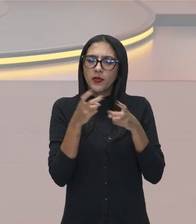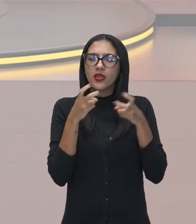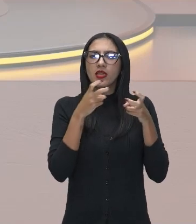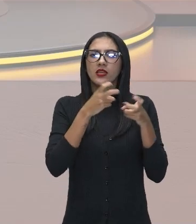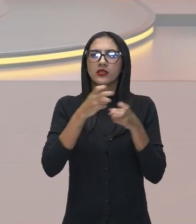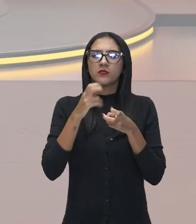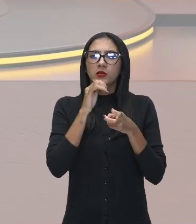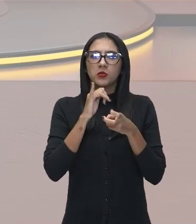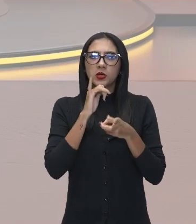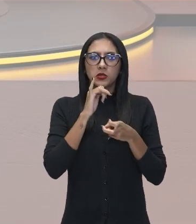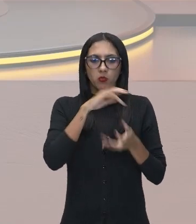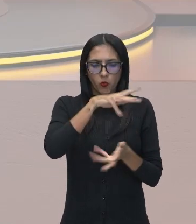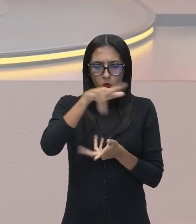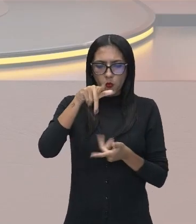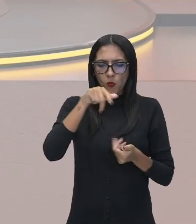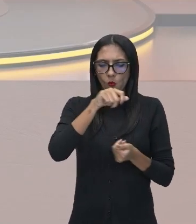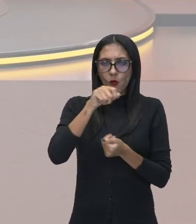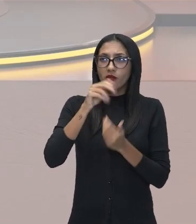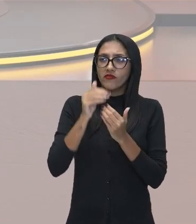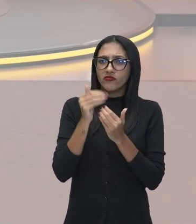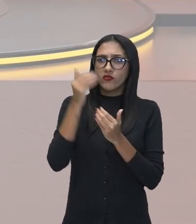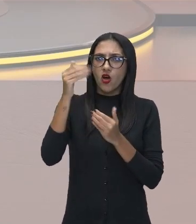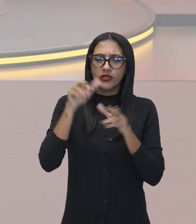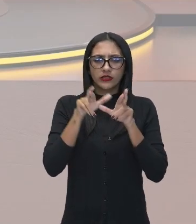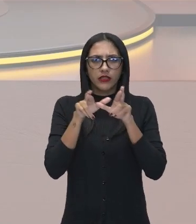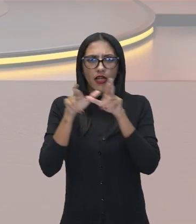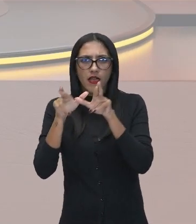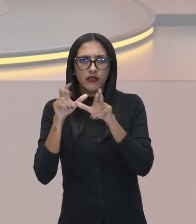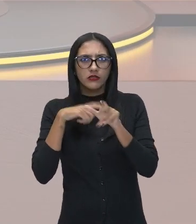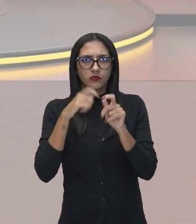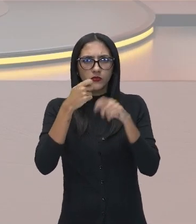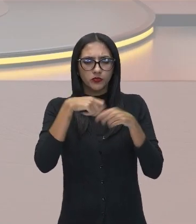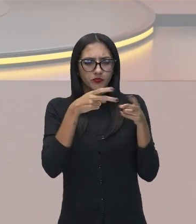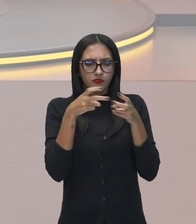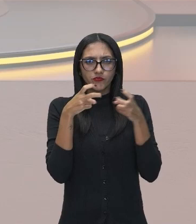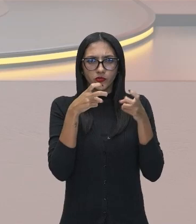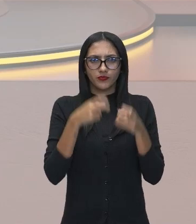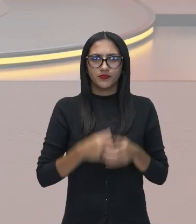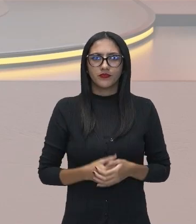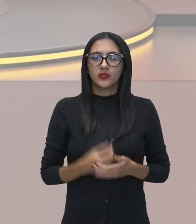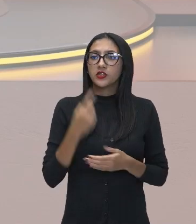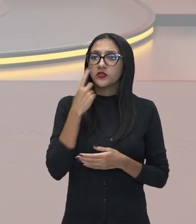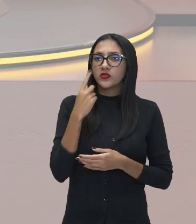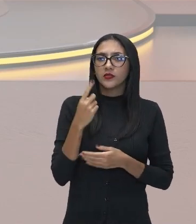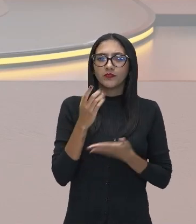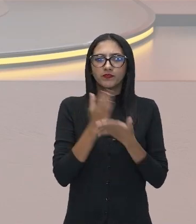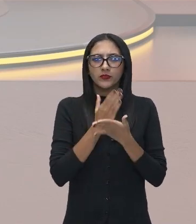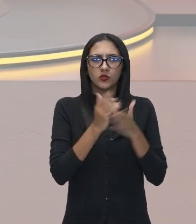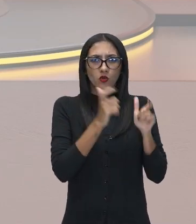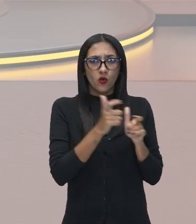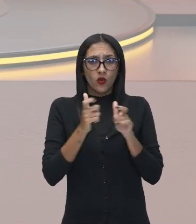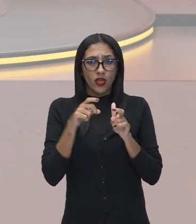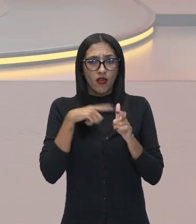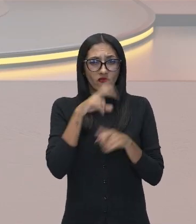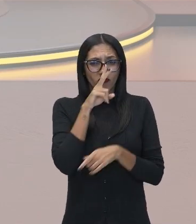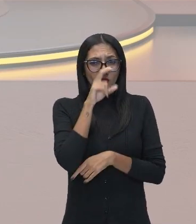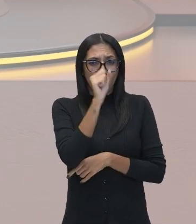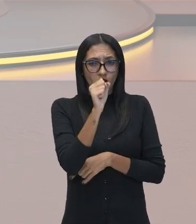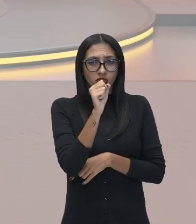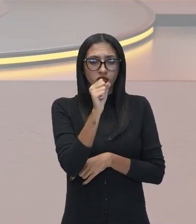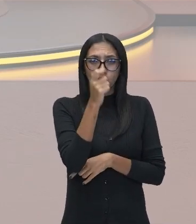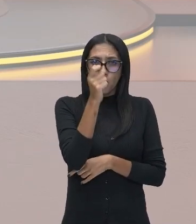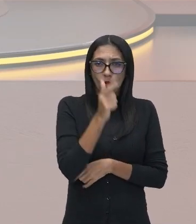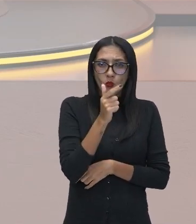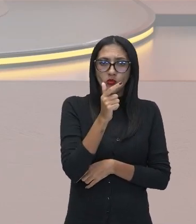imagens noturnas, não é isso? Então a gente observa ali que existem focos que são mais fortes e observamos em algumas regiões